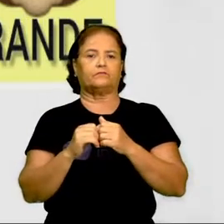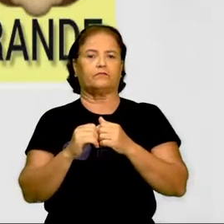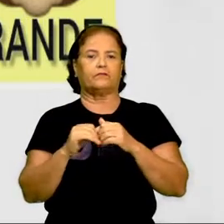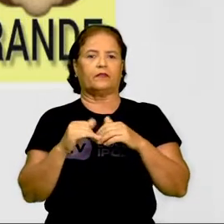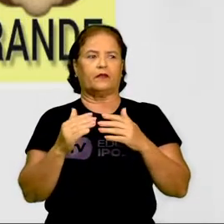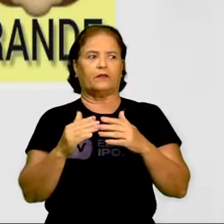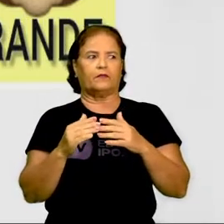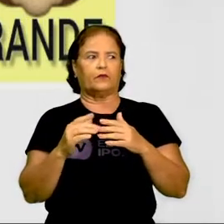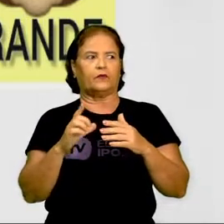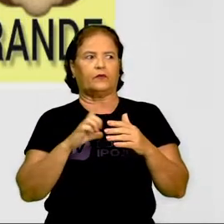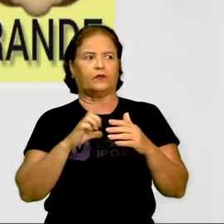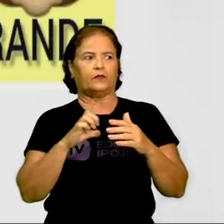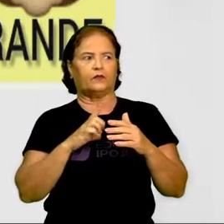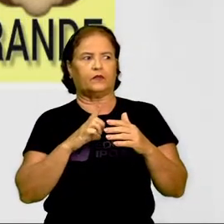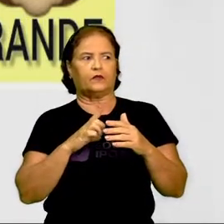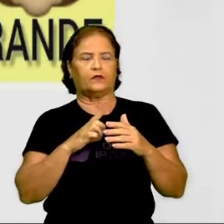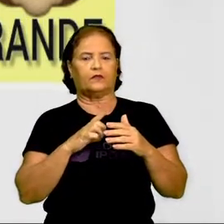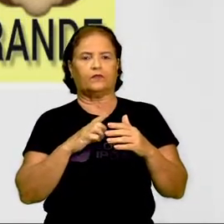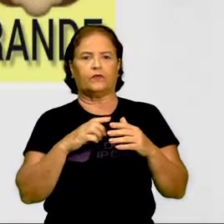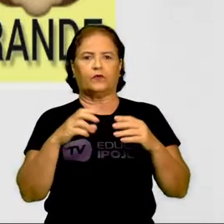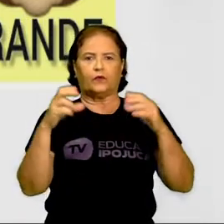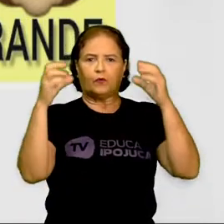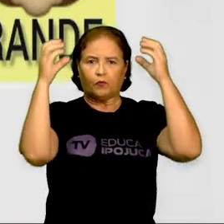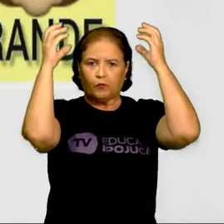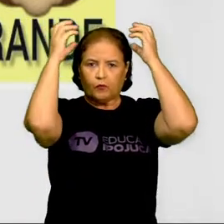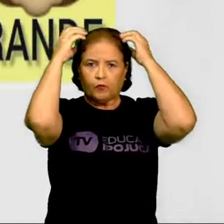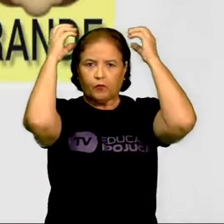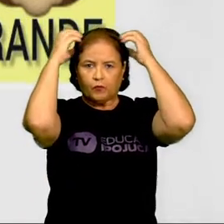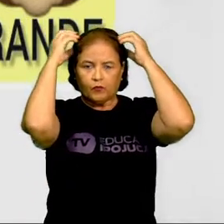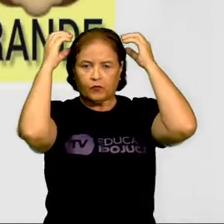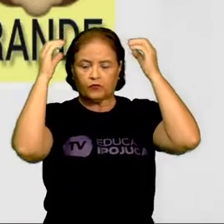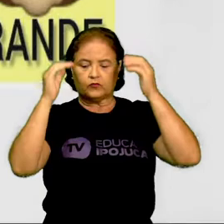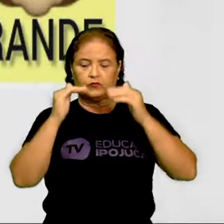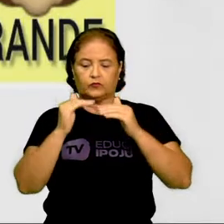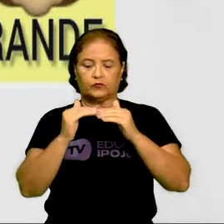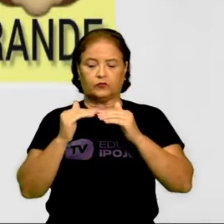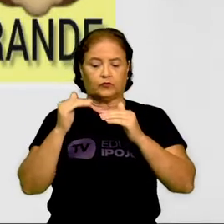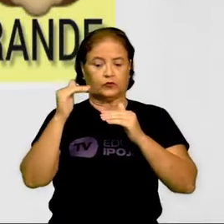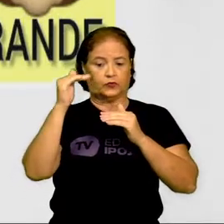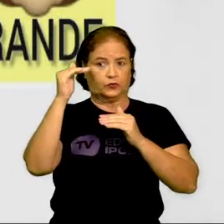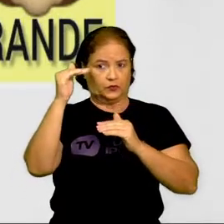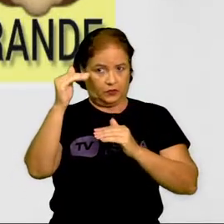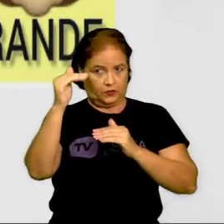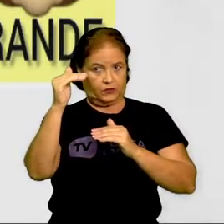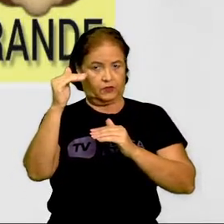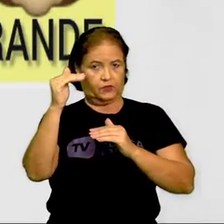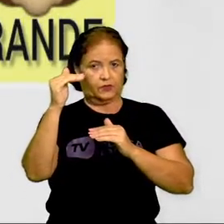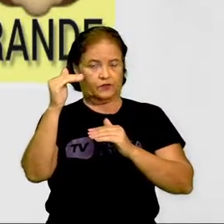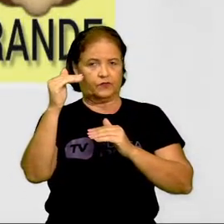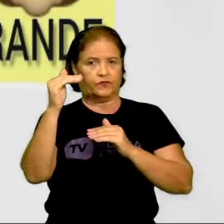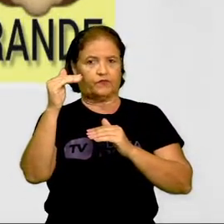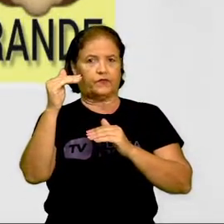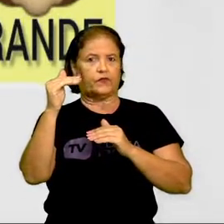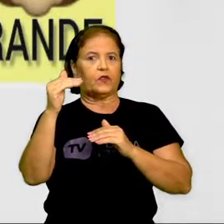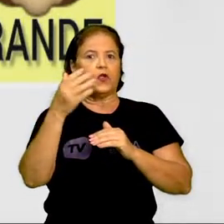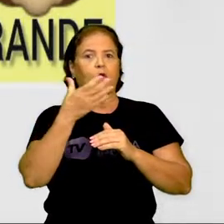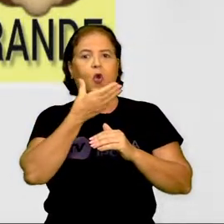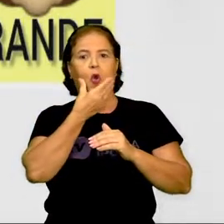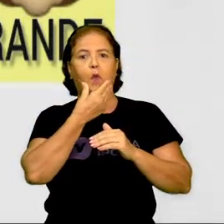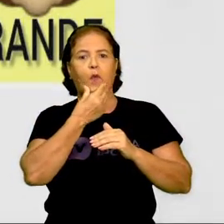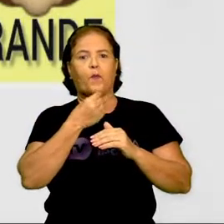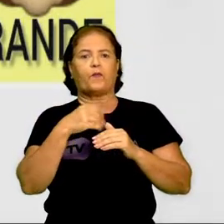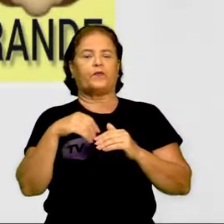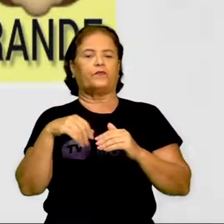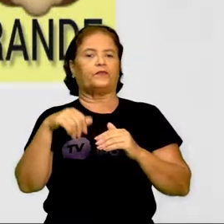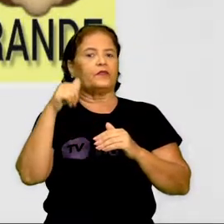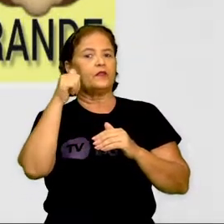Bom, temos aqui o urso grande, o papai urso, né, de tamanho grande, a mamãe